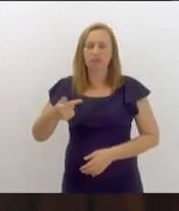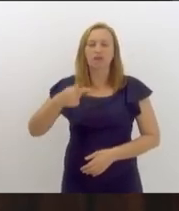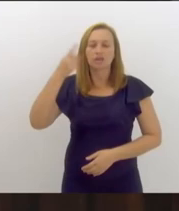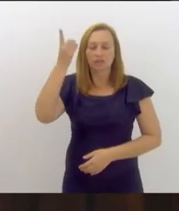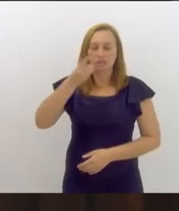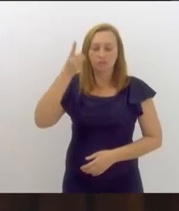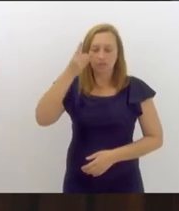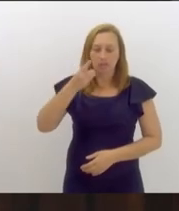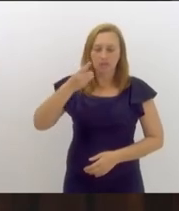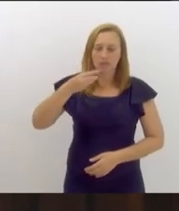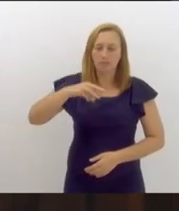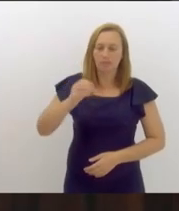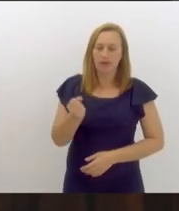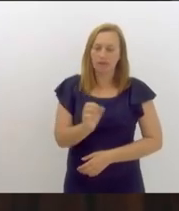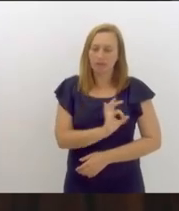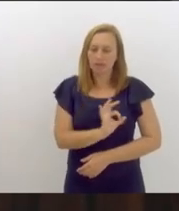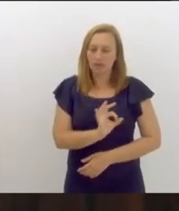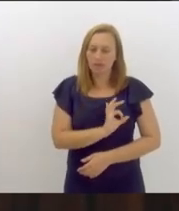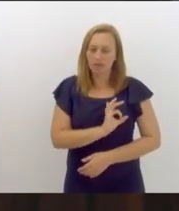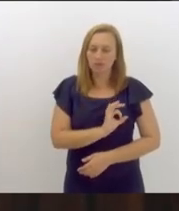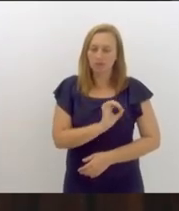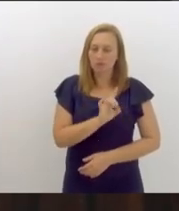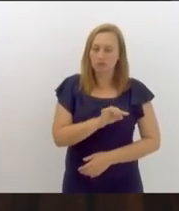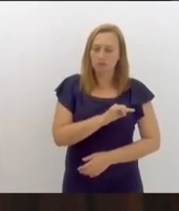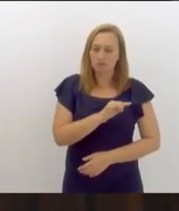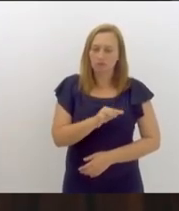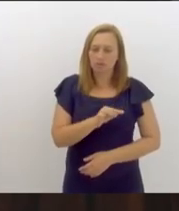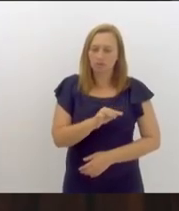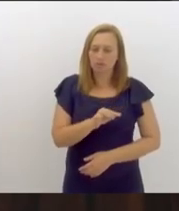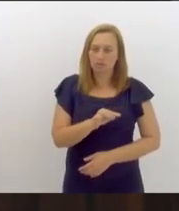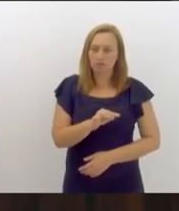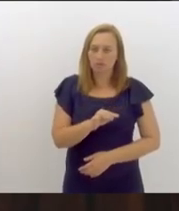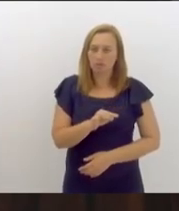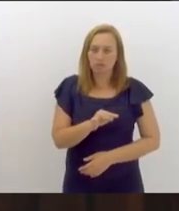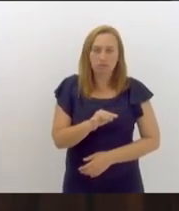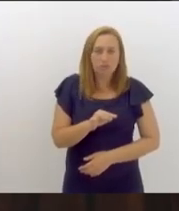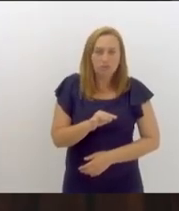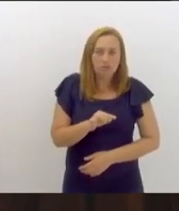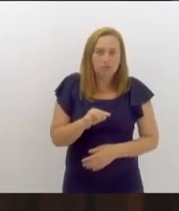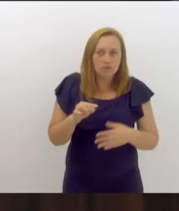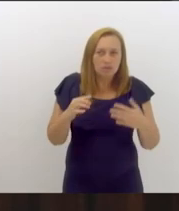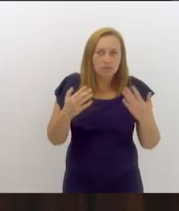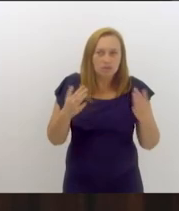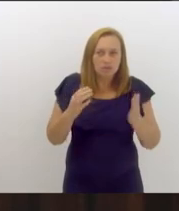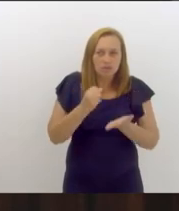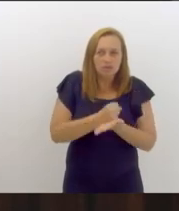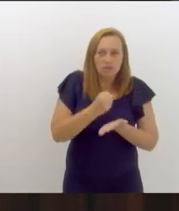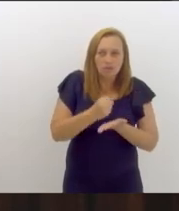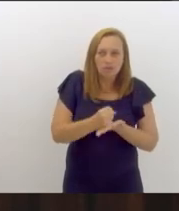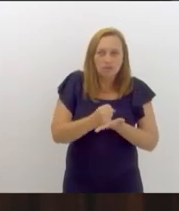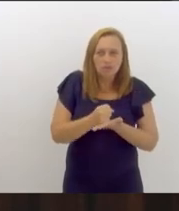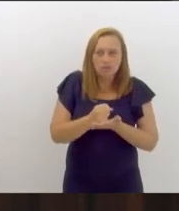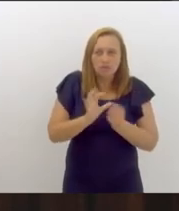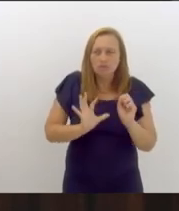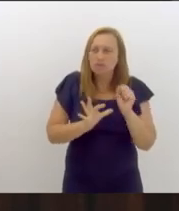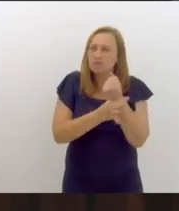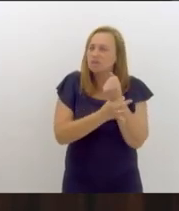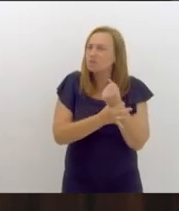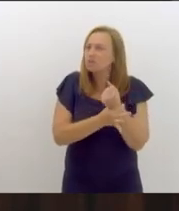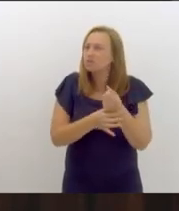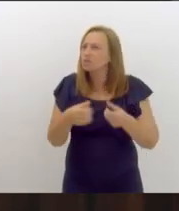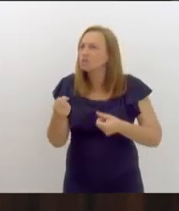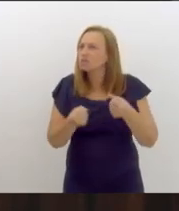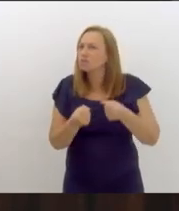deputada Marta Rocha que Veda a O condicionamento da celebração do contrato de seguros veicular e instalação